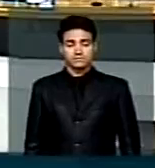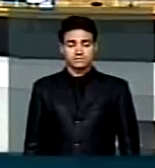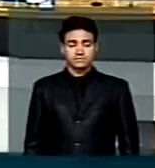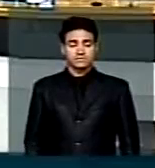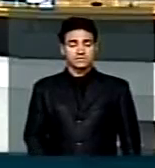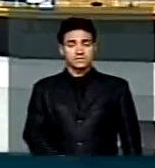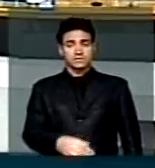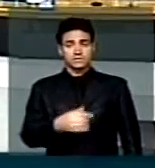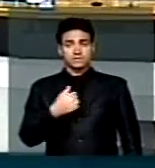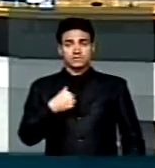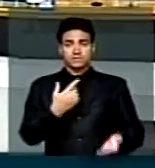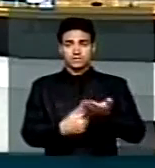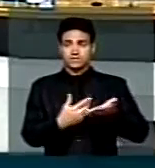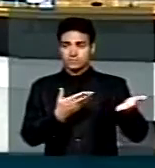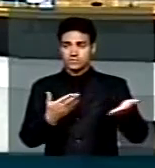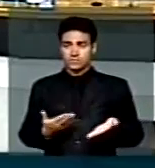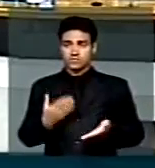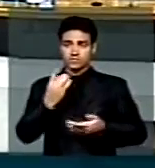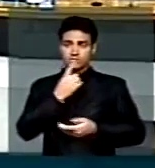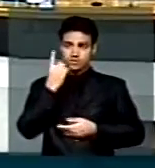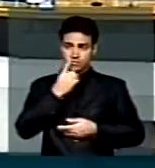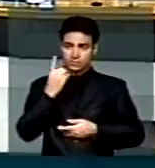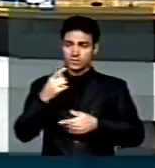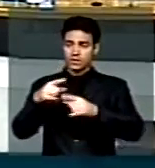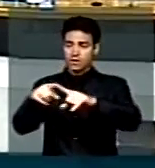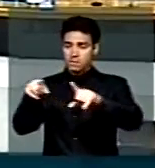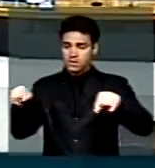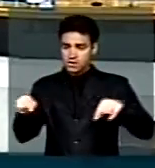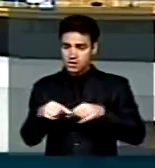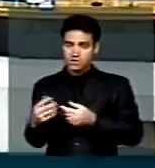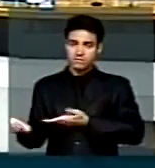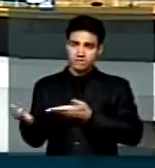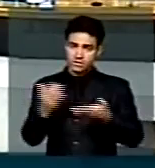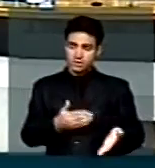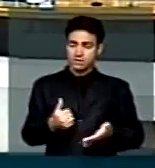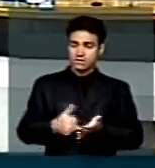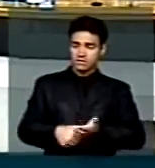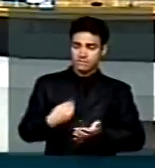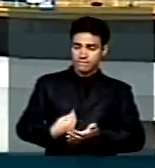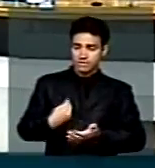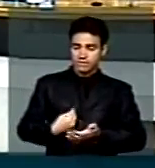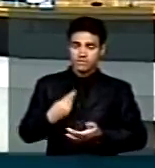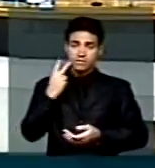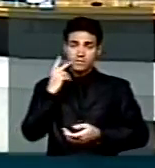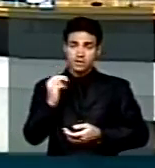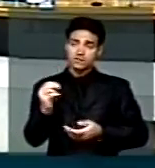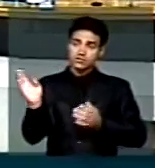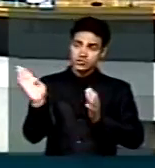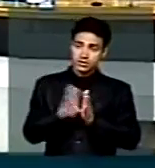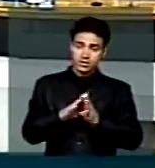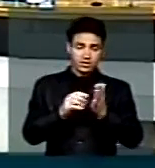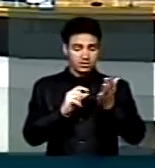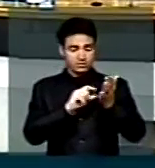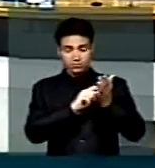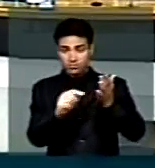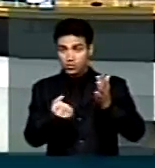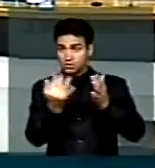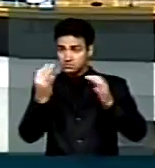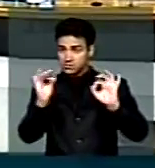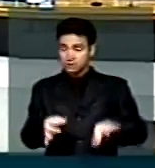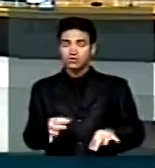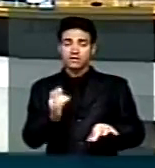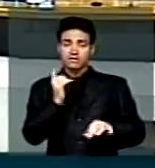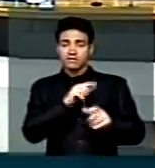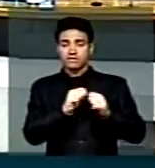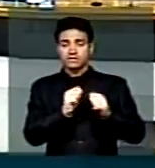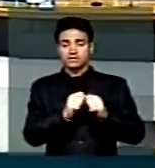mesa convida os seus parlamentares que estejam nos seus gabinetes, que venham registrar presença, a fim de que venha dar quórum para cumprirmos a votação